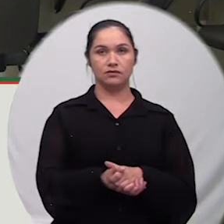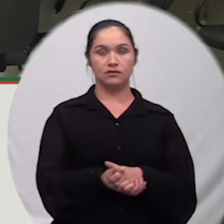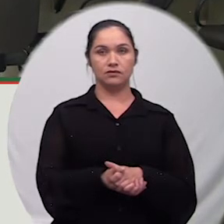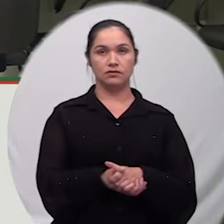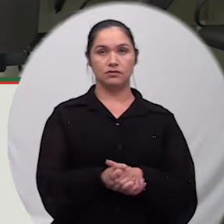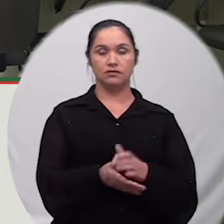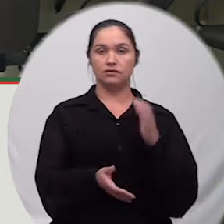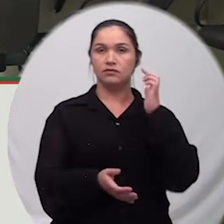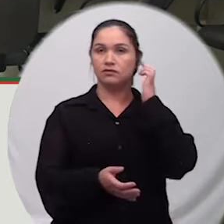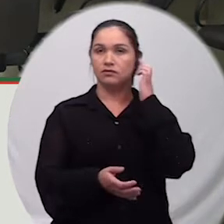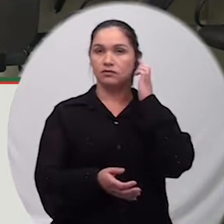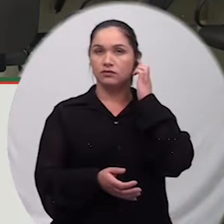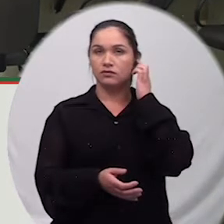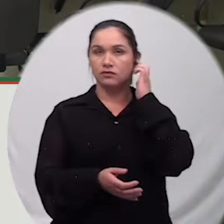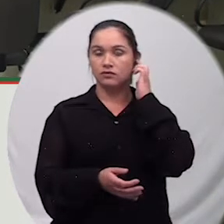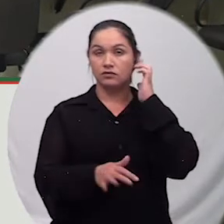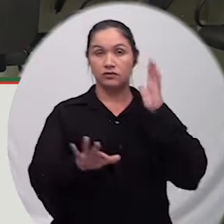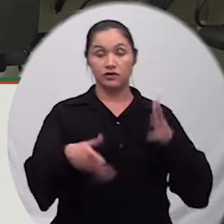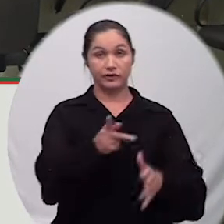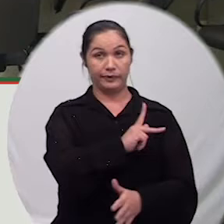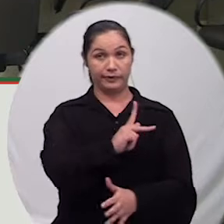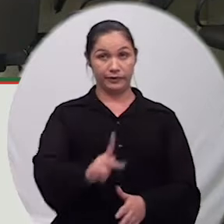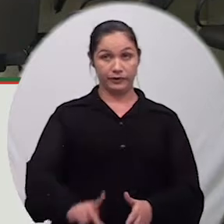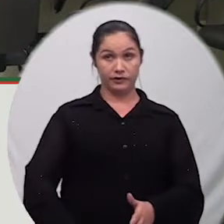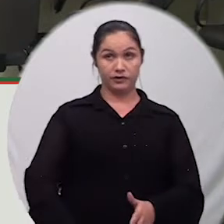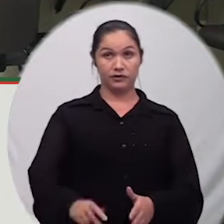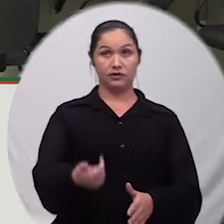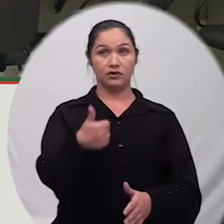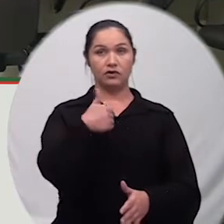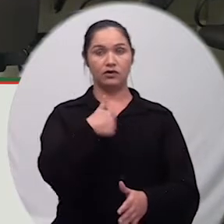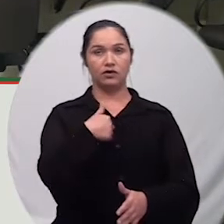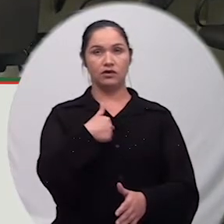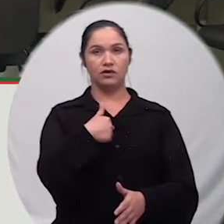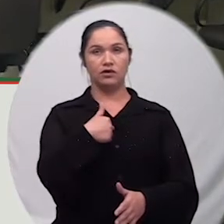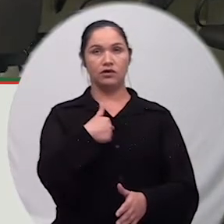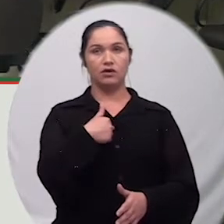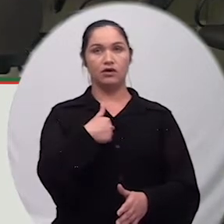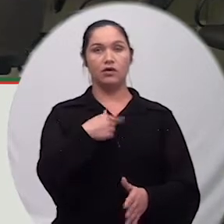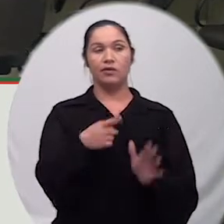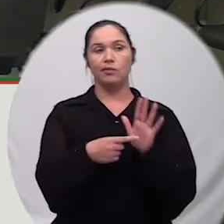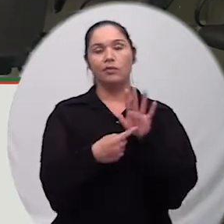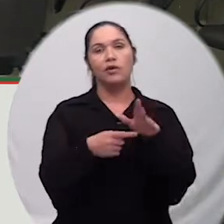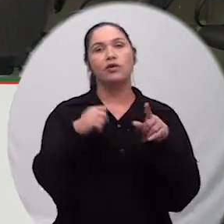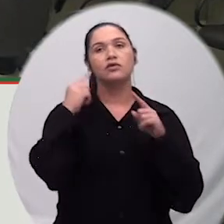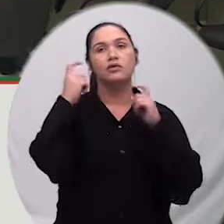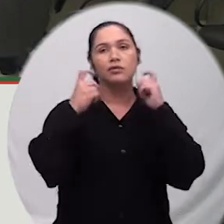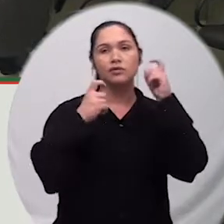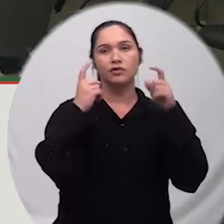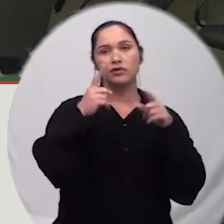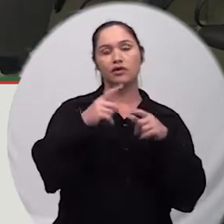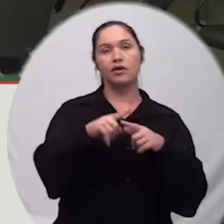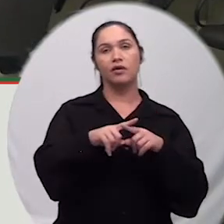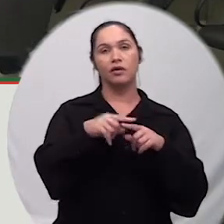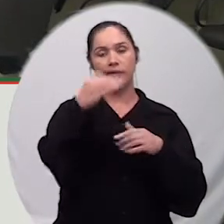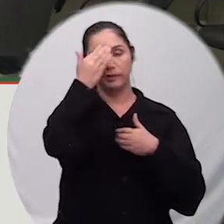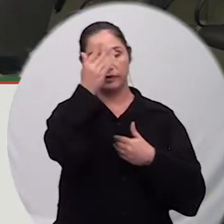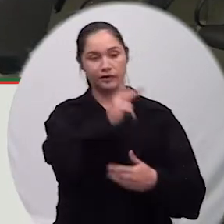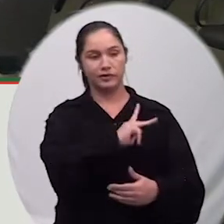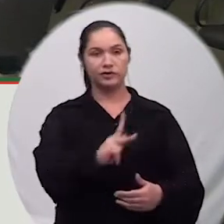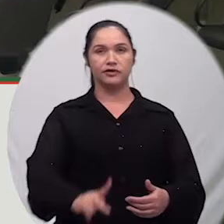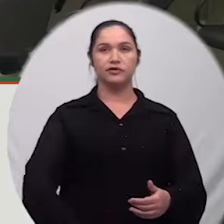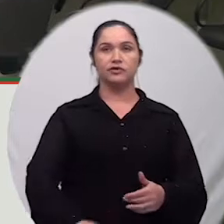É? Tá bom, então, senhor presidente, eu ratifico essa preocupação, né, exatamente por essa razão. Obrigado, senhor